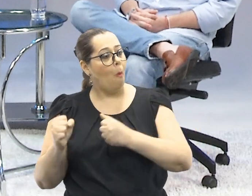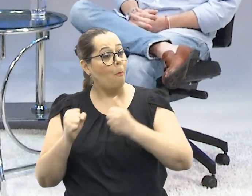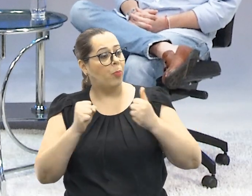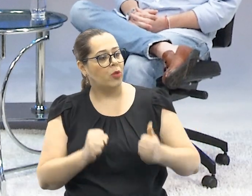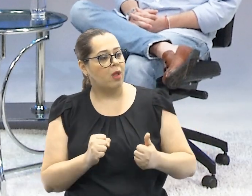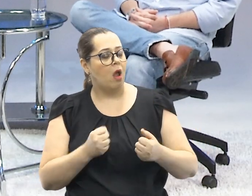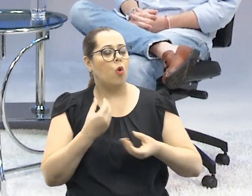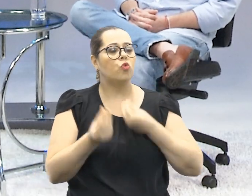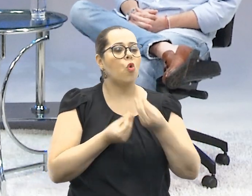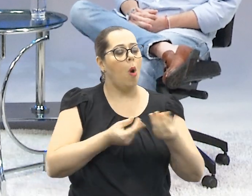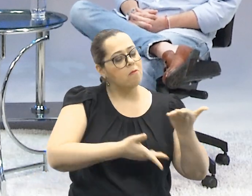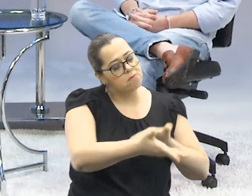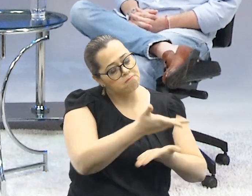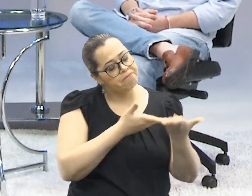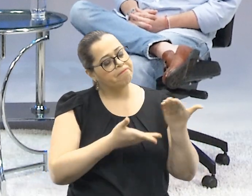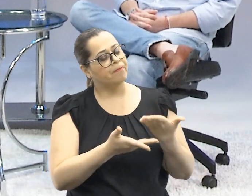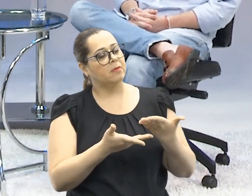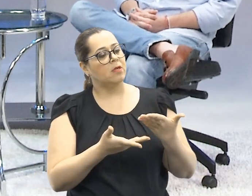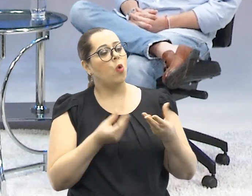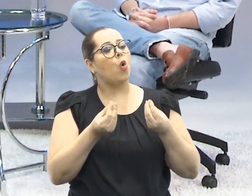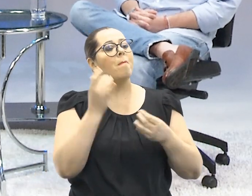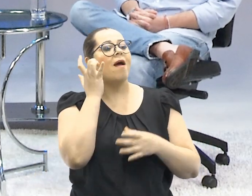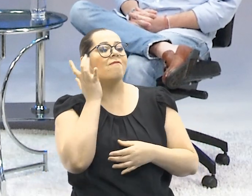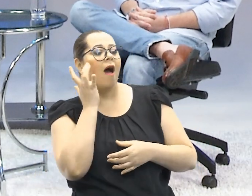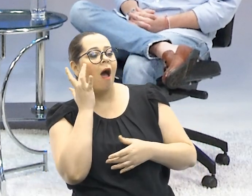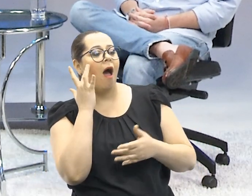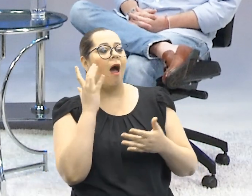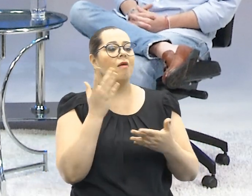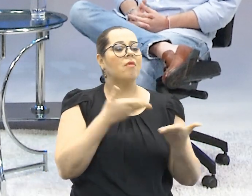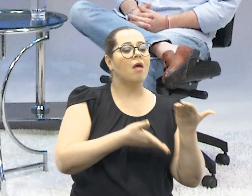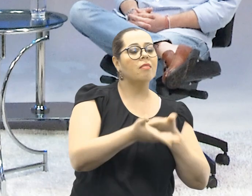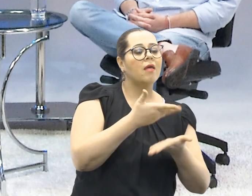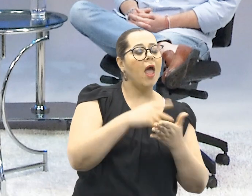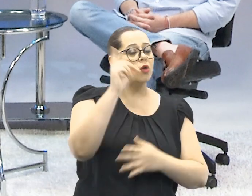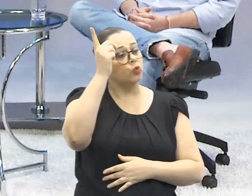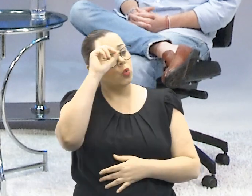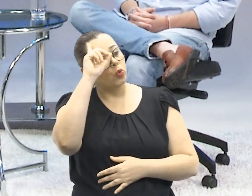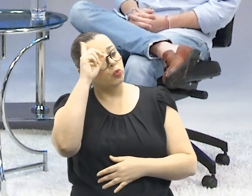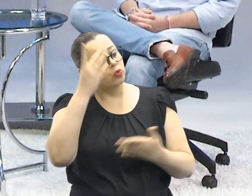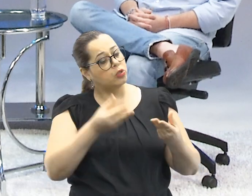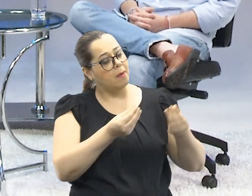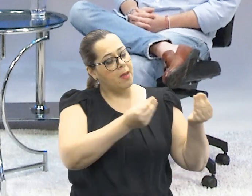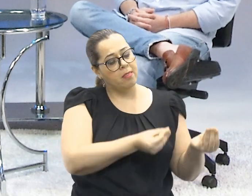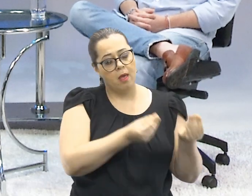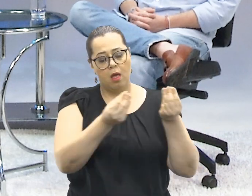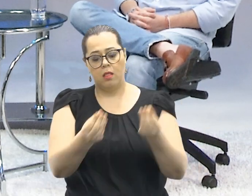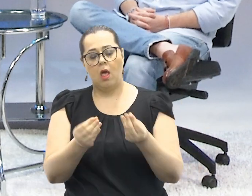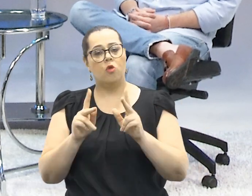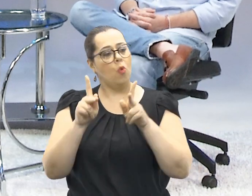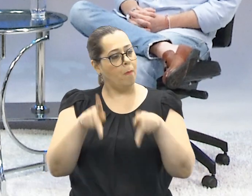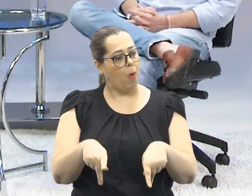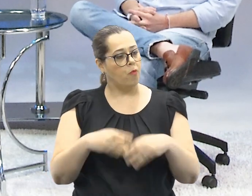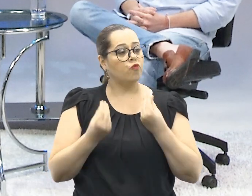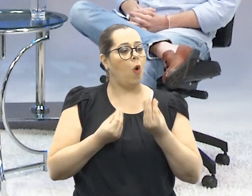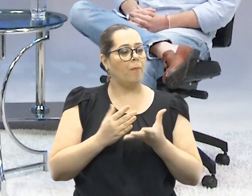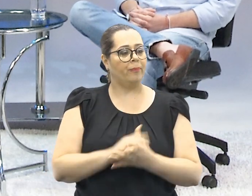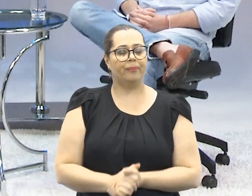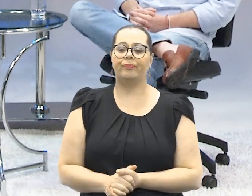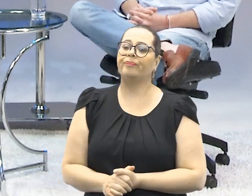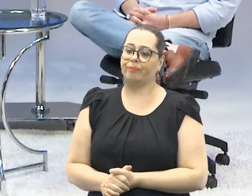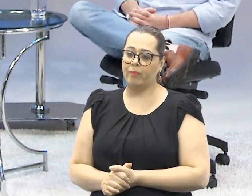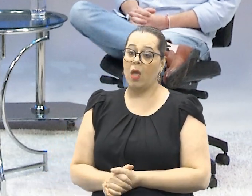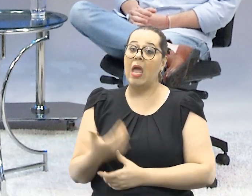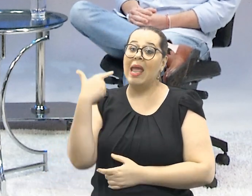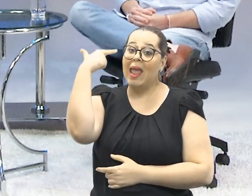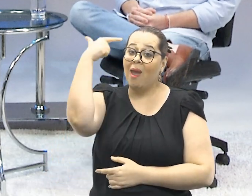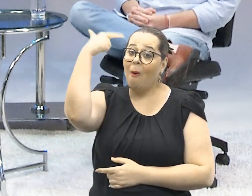comunidade, mas entre os poderes, Como que isso facilita aí as entregas no dia a dia para a população? Eu penso